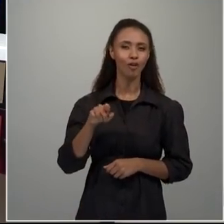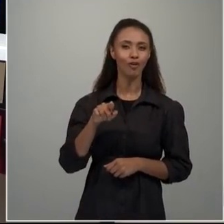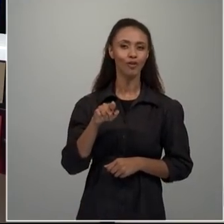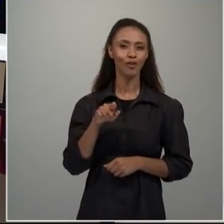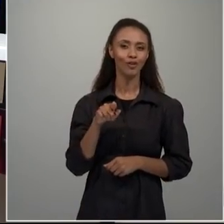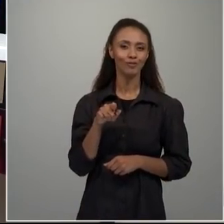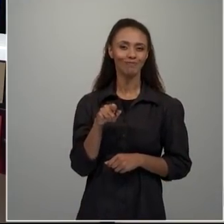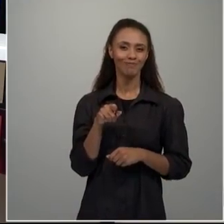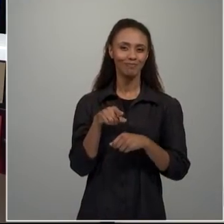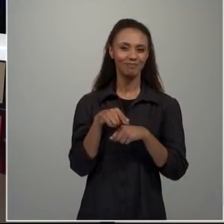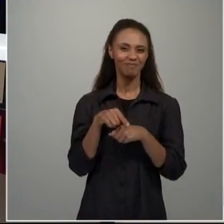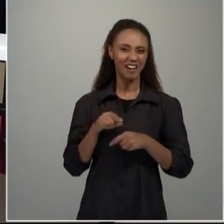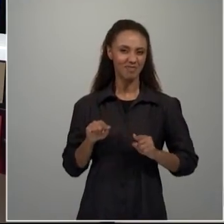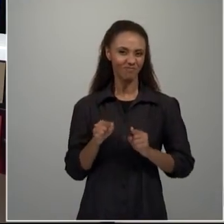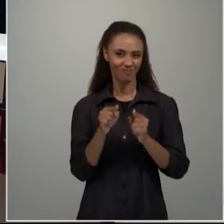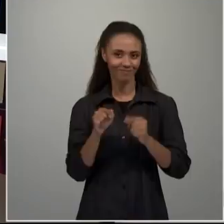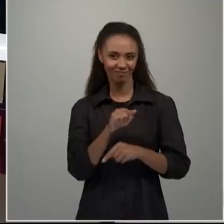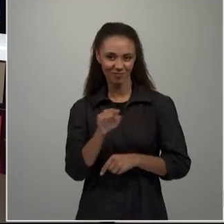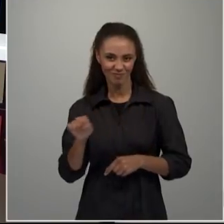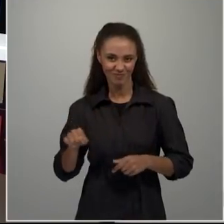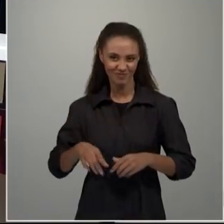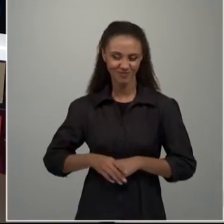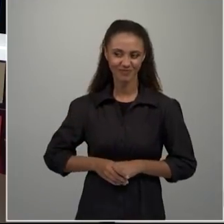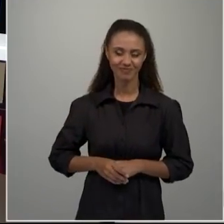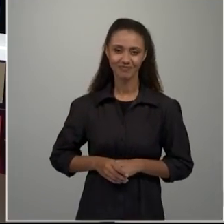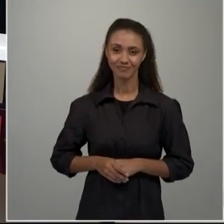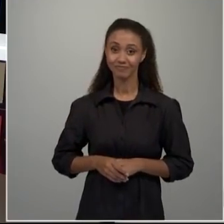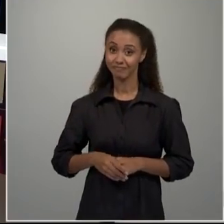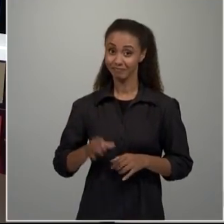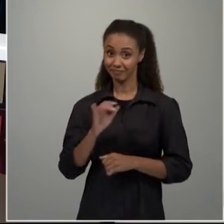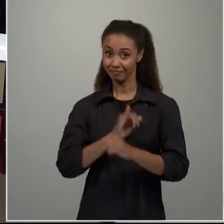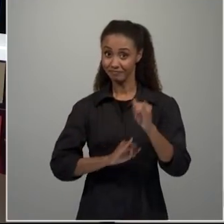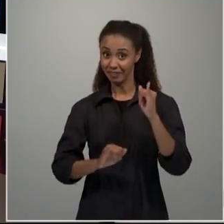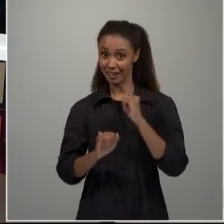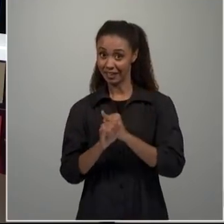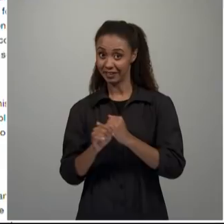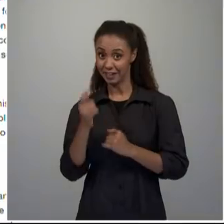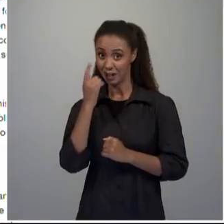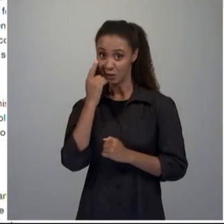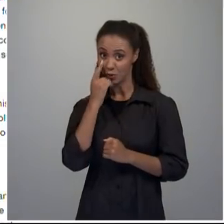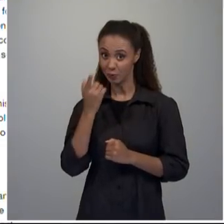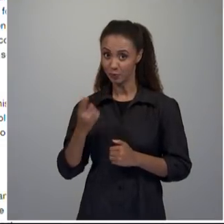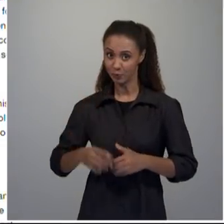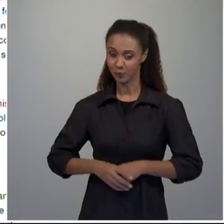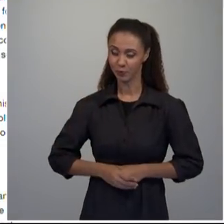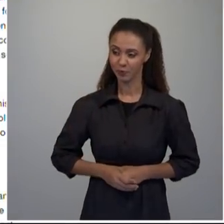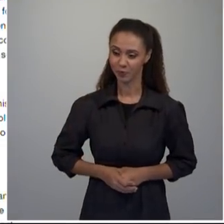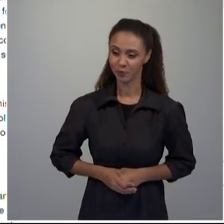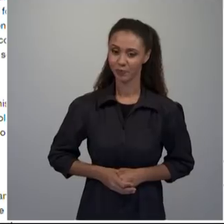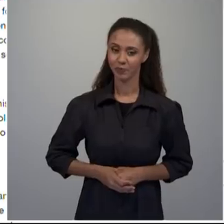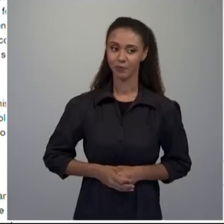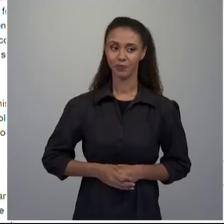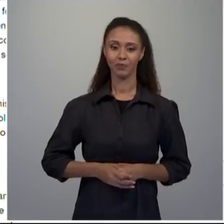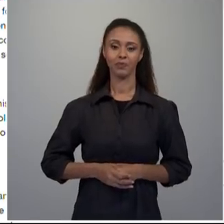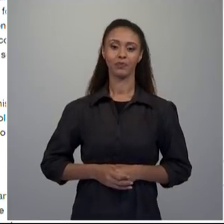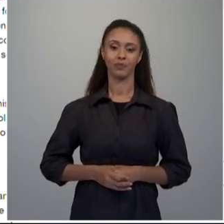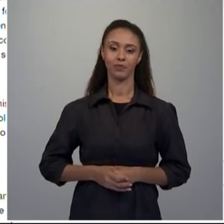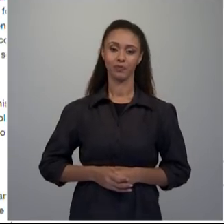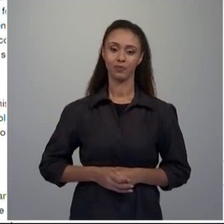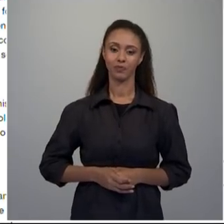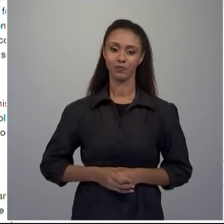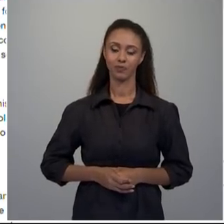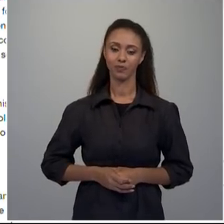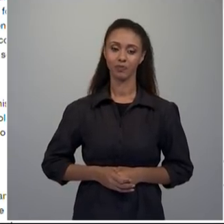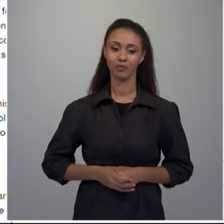for totti só para instigar um pouco vocês vamos para a internet agora vou mostrar o texto francês ó